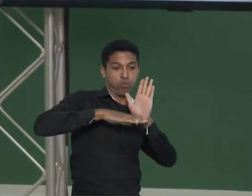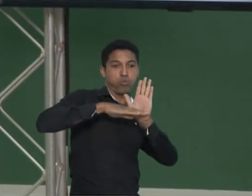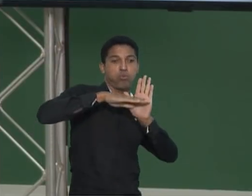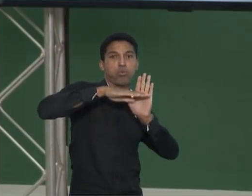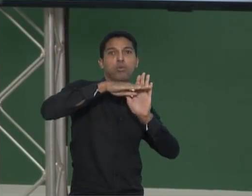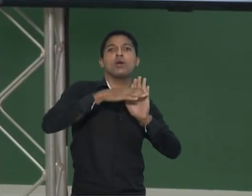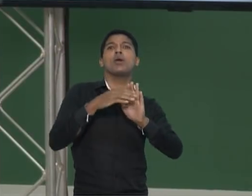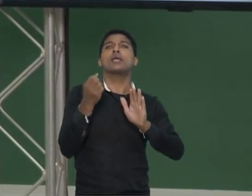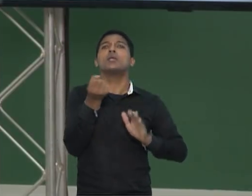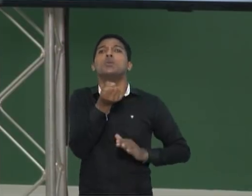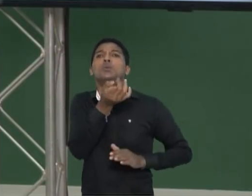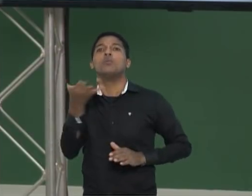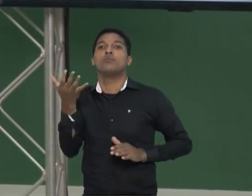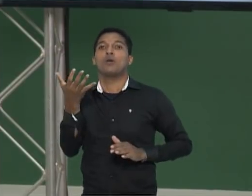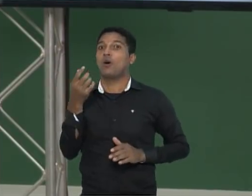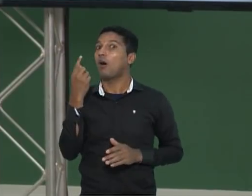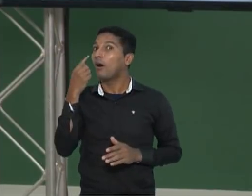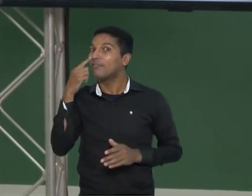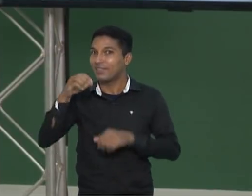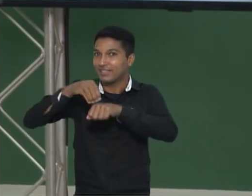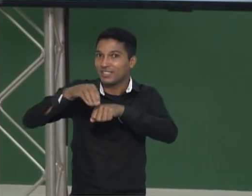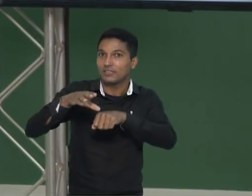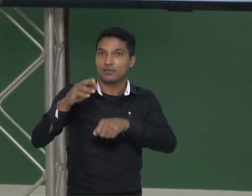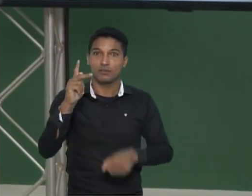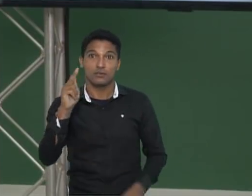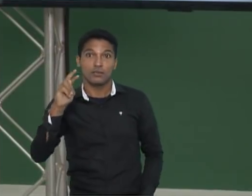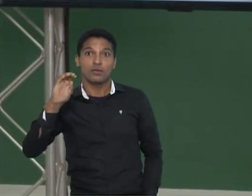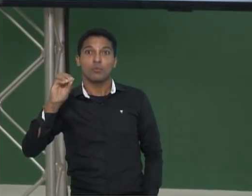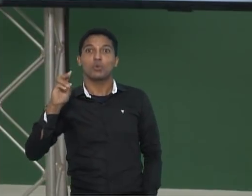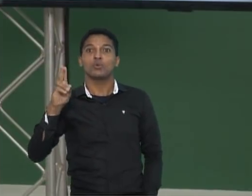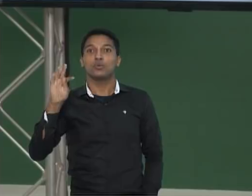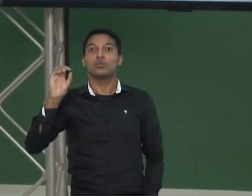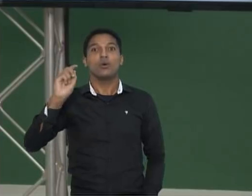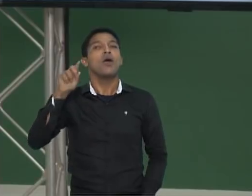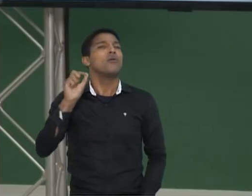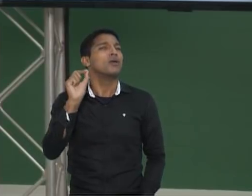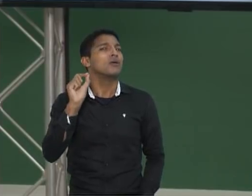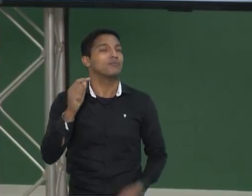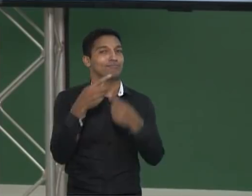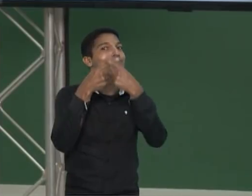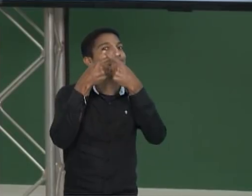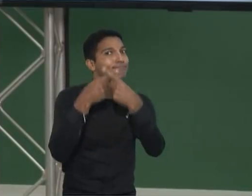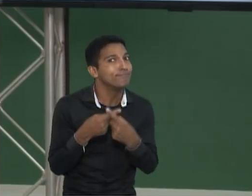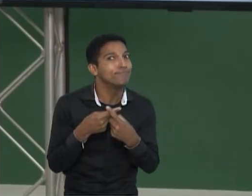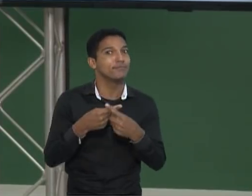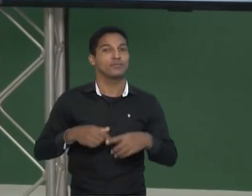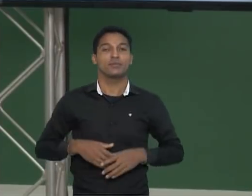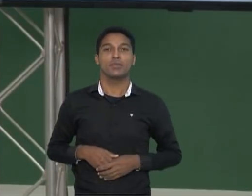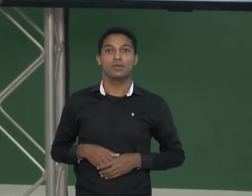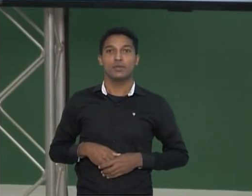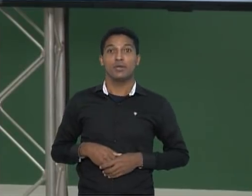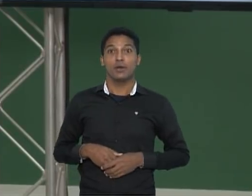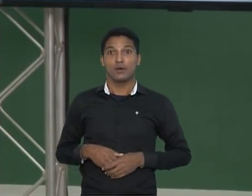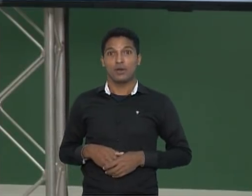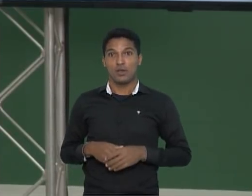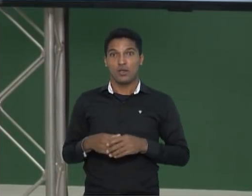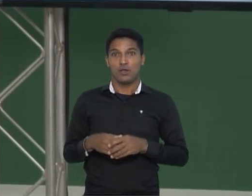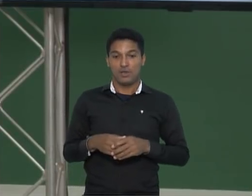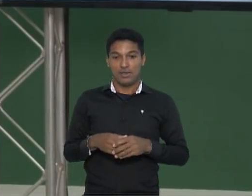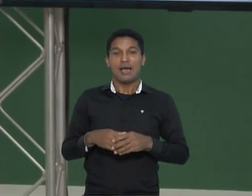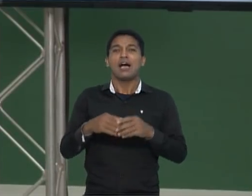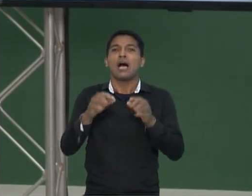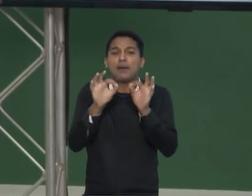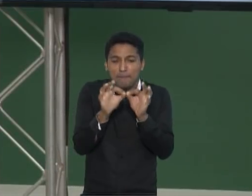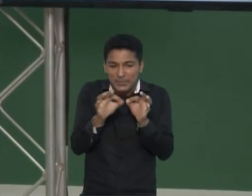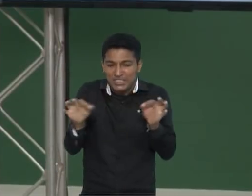é? Multiplicação. E aresta. Qual que é a medida da aresta do volume? É só